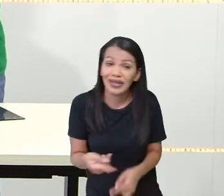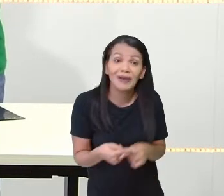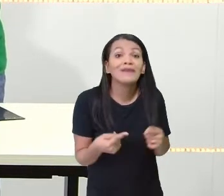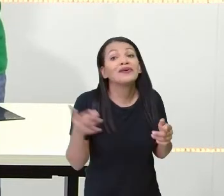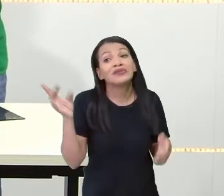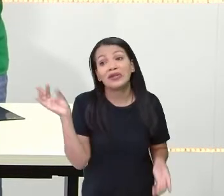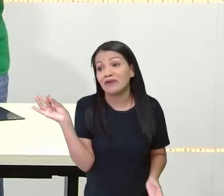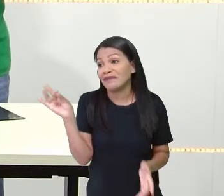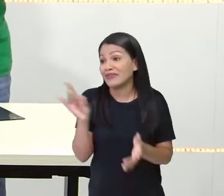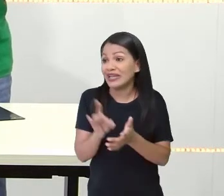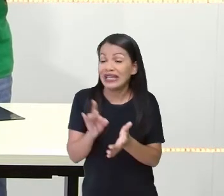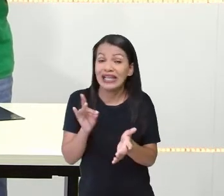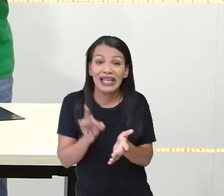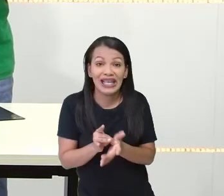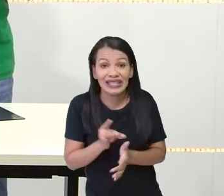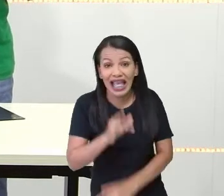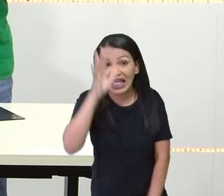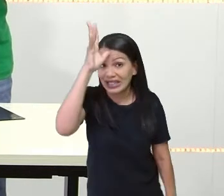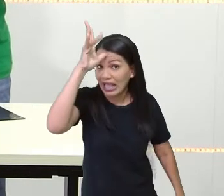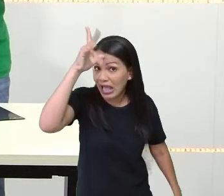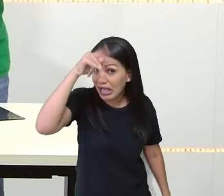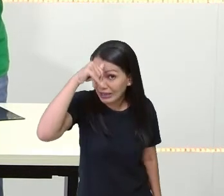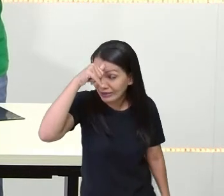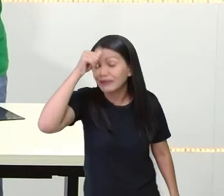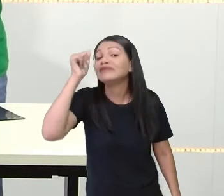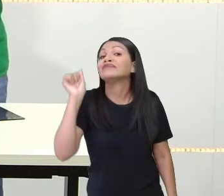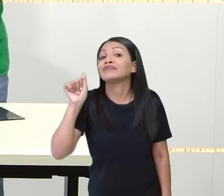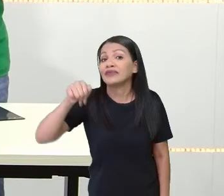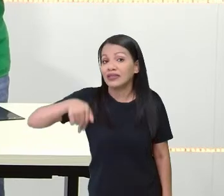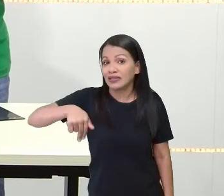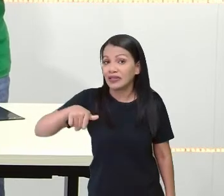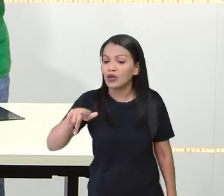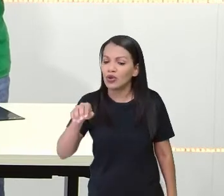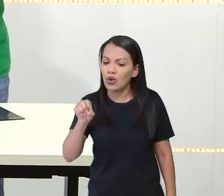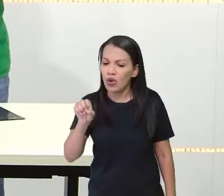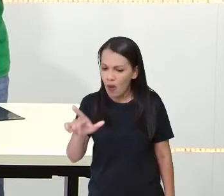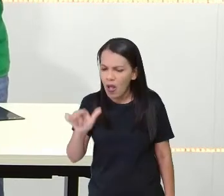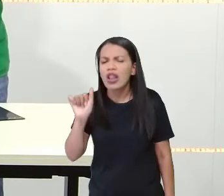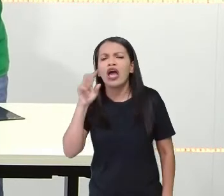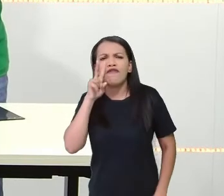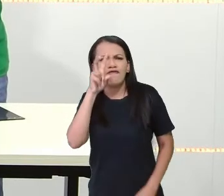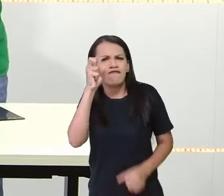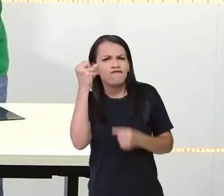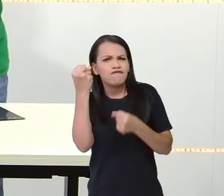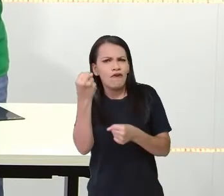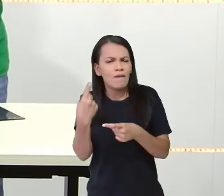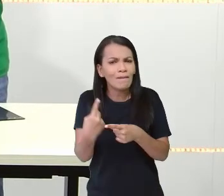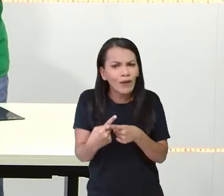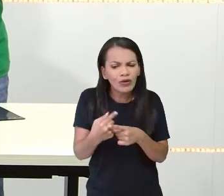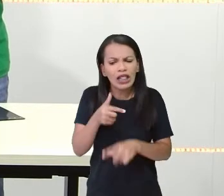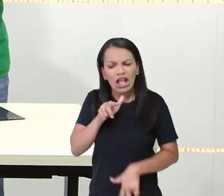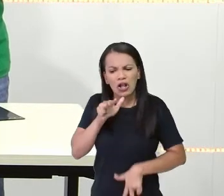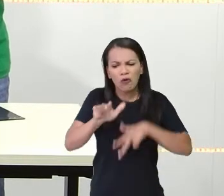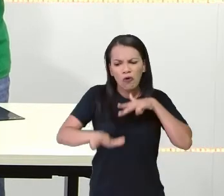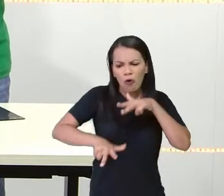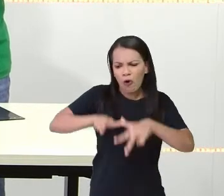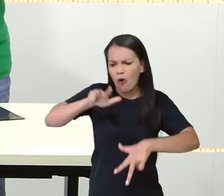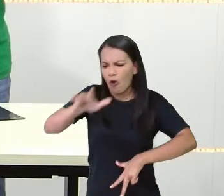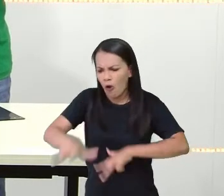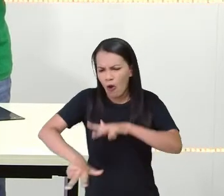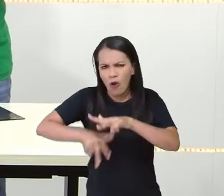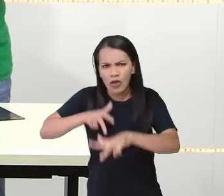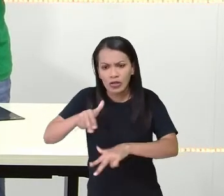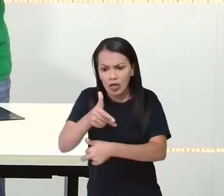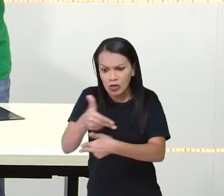na verdade, a galinha de Angola foi bem forte, pois ela foi atrás do bem